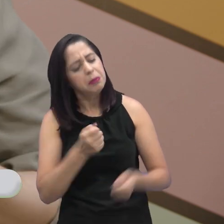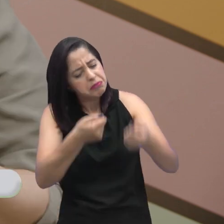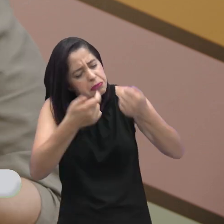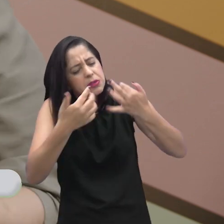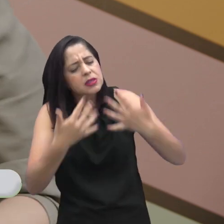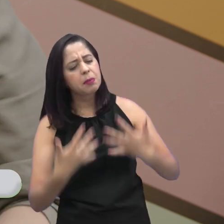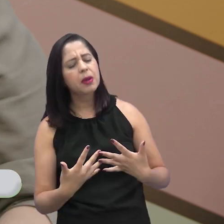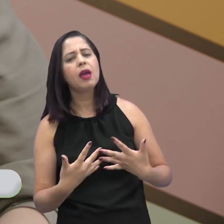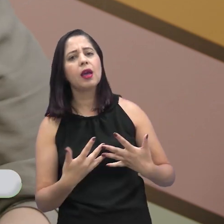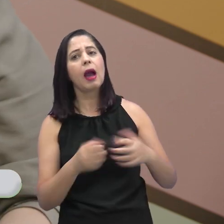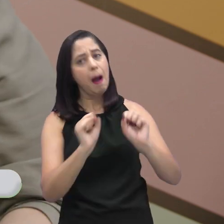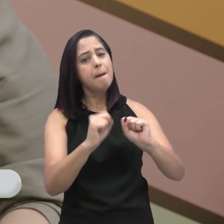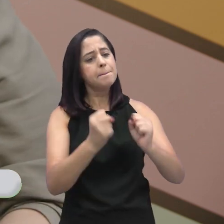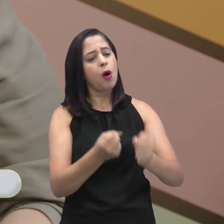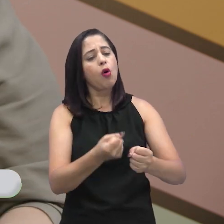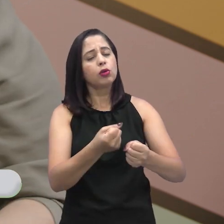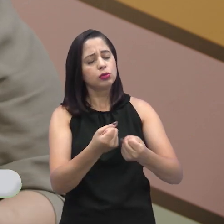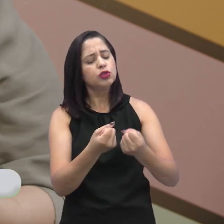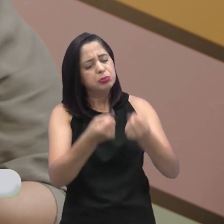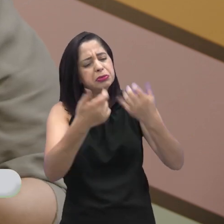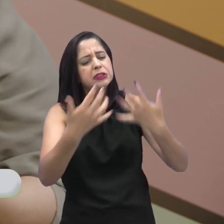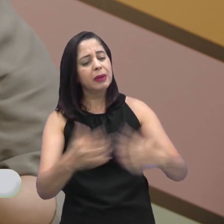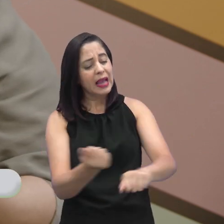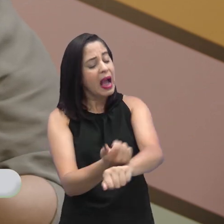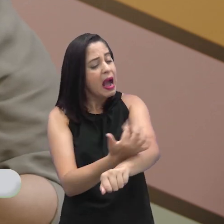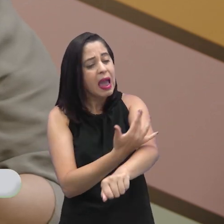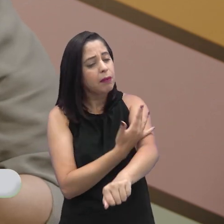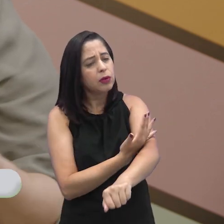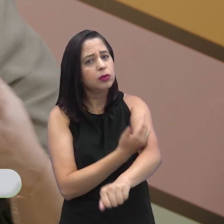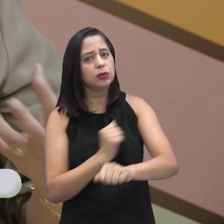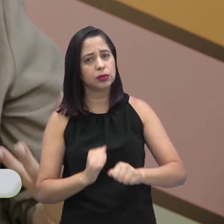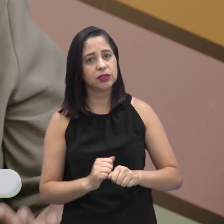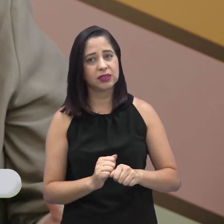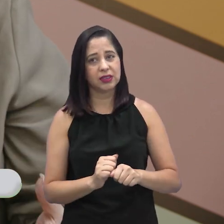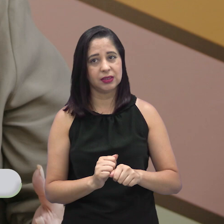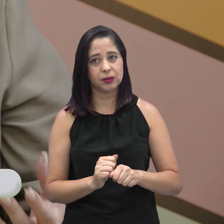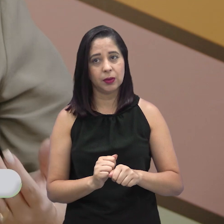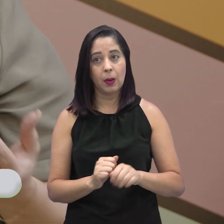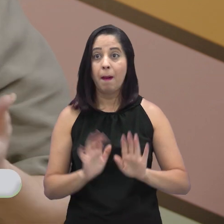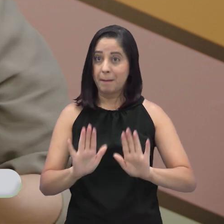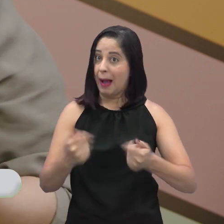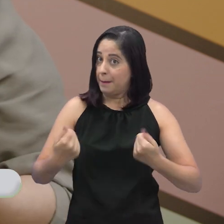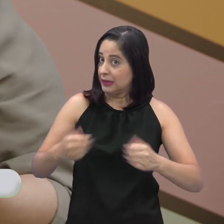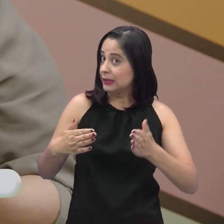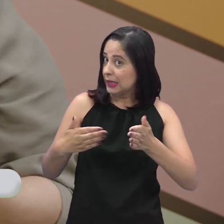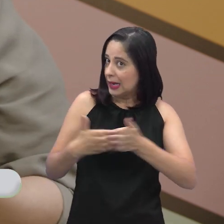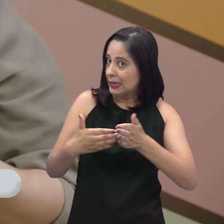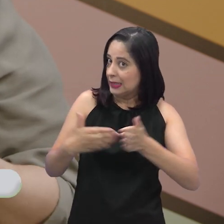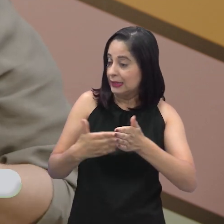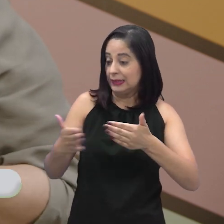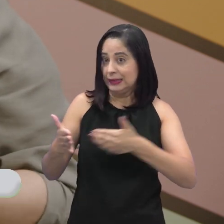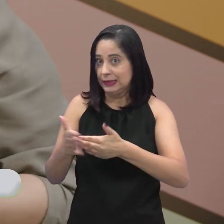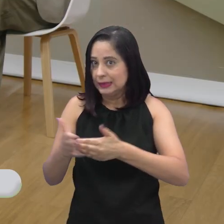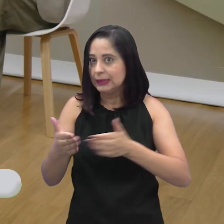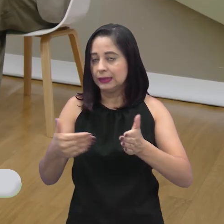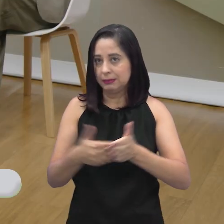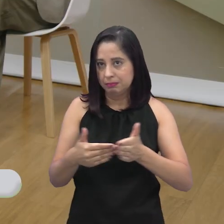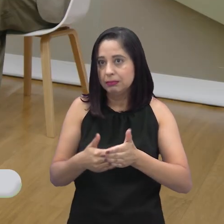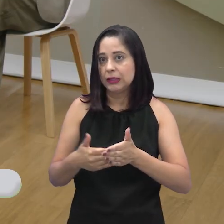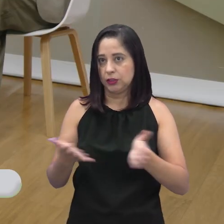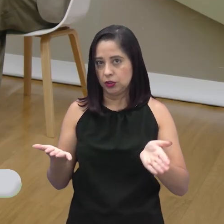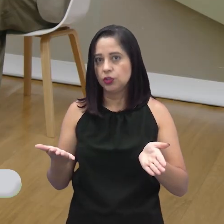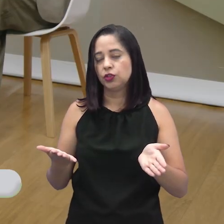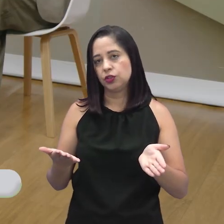expressar determinada emoção, né, que não significa que ela não vá ter limites, mas que ela precisa, dentro desses